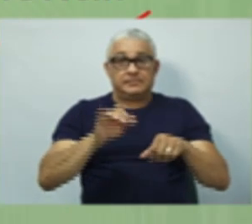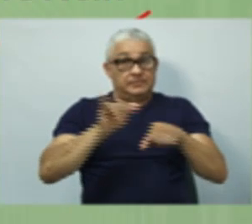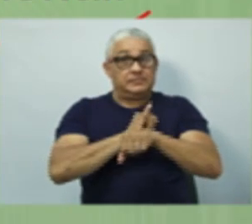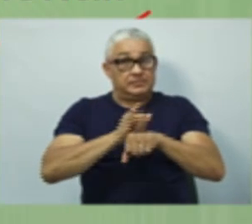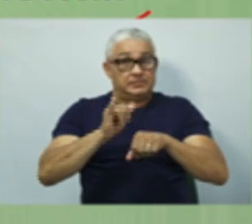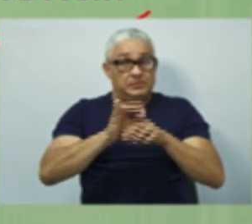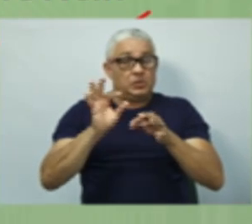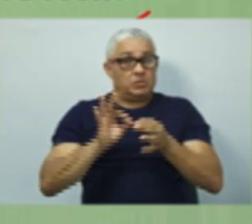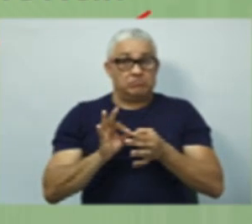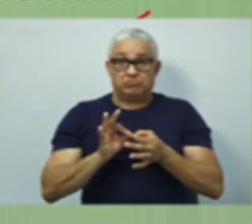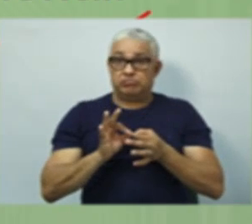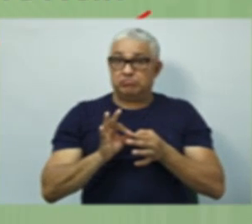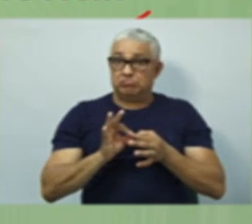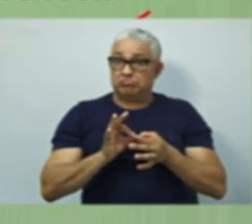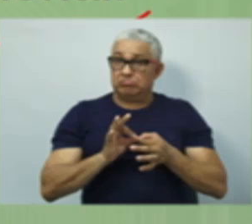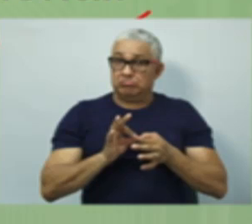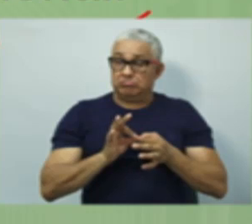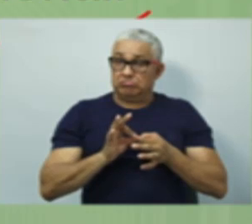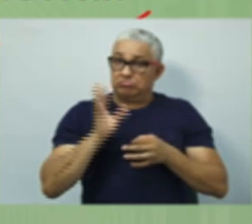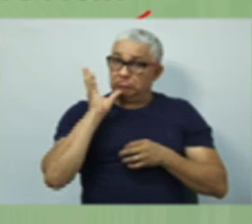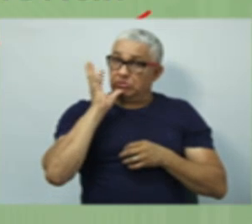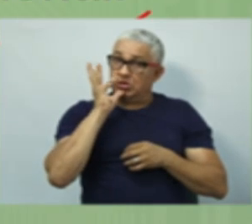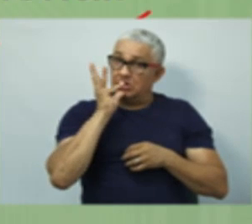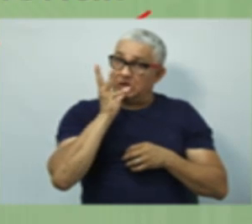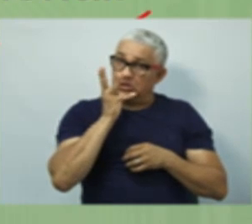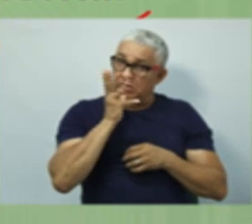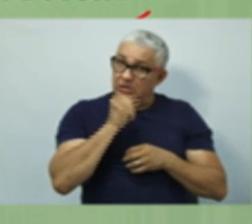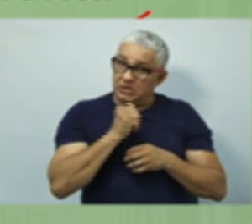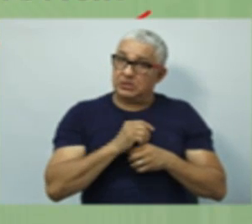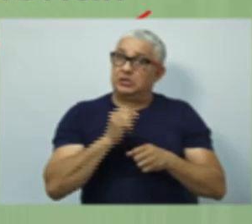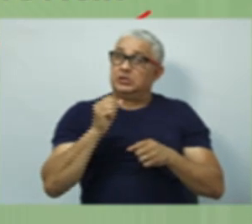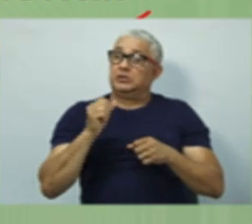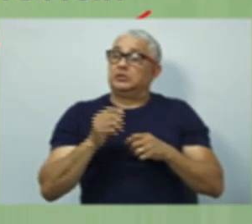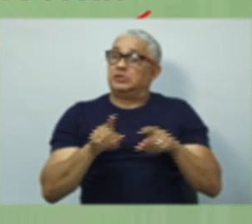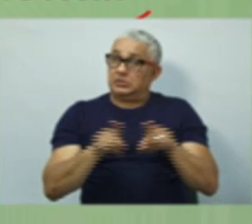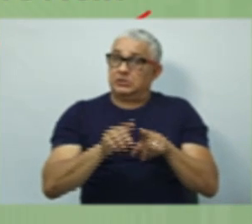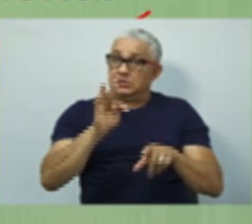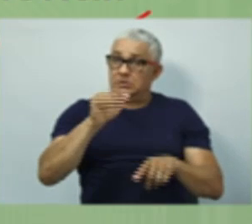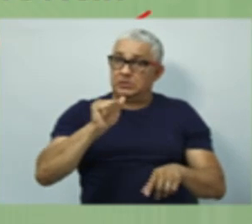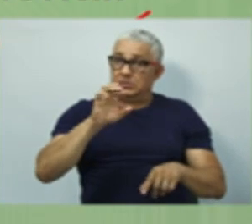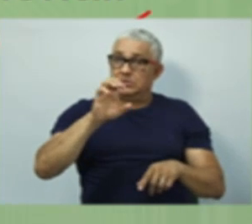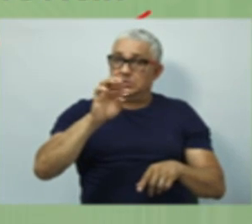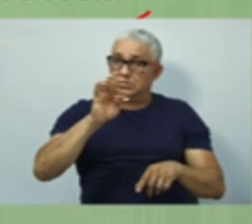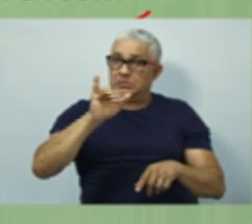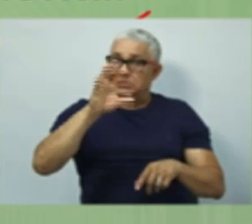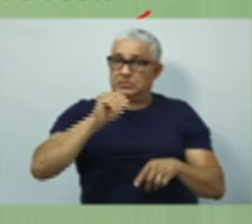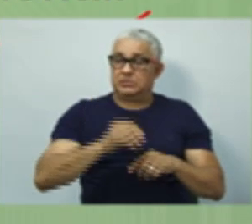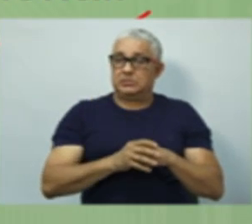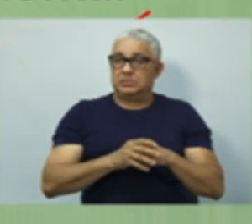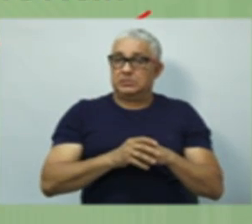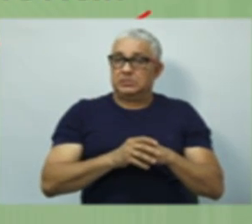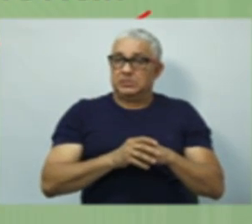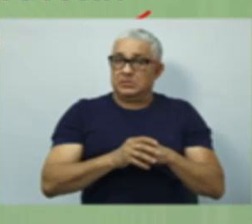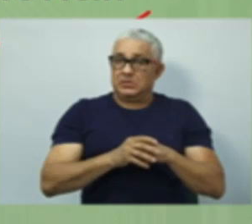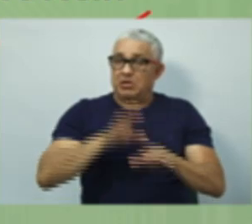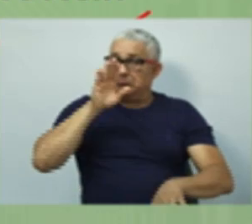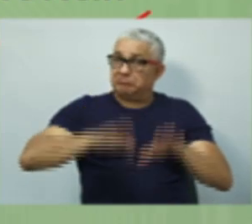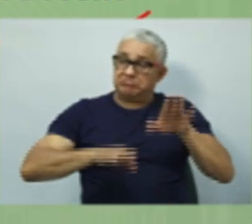prazo, por um longo prazo aqui. O tático é de médio